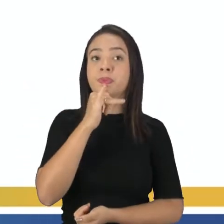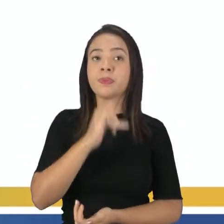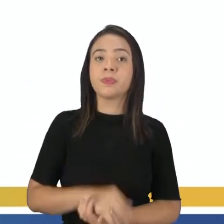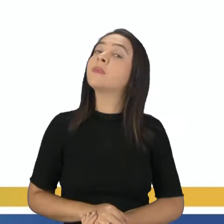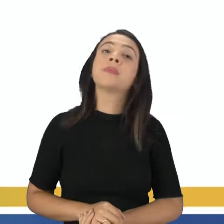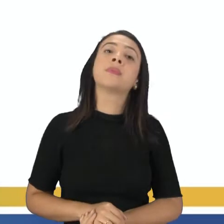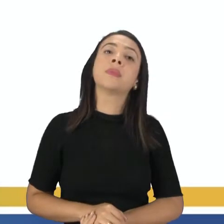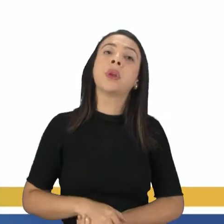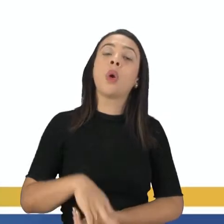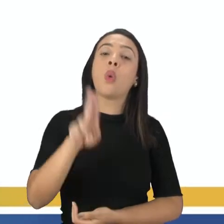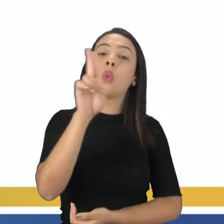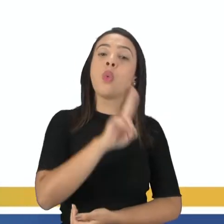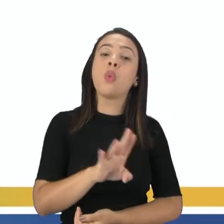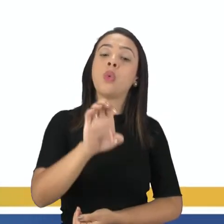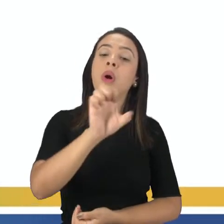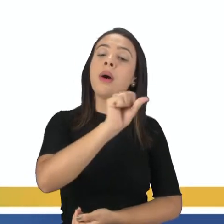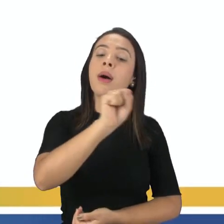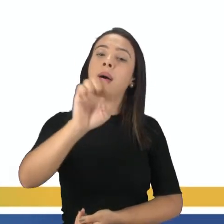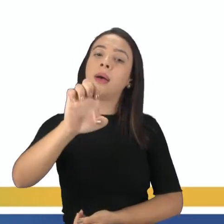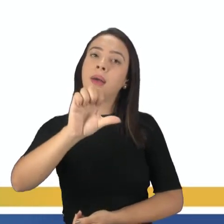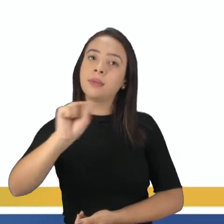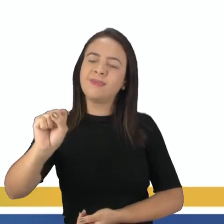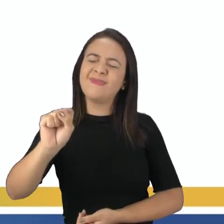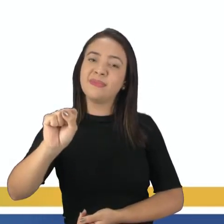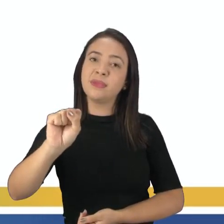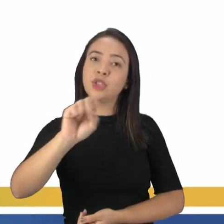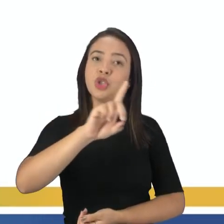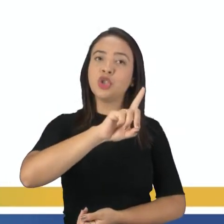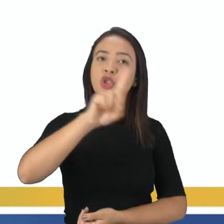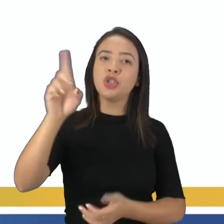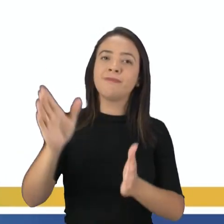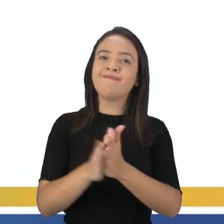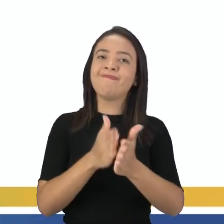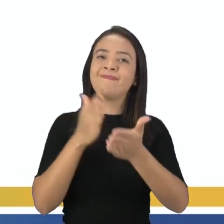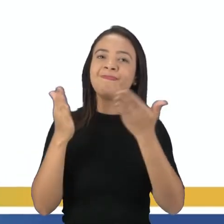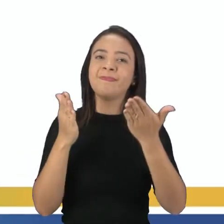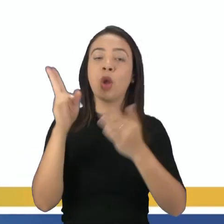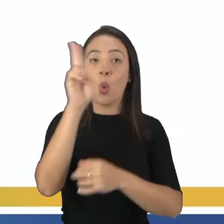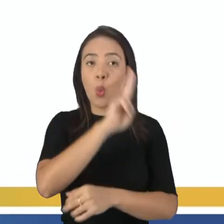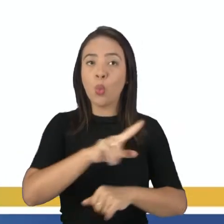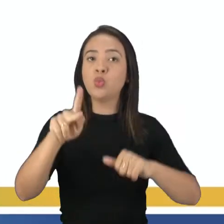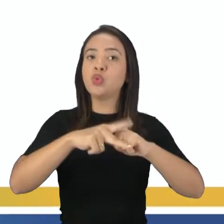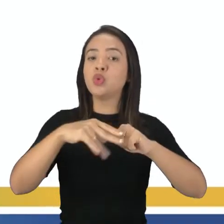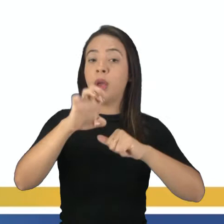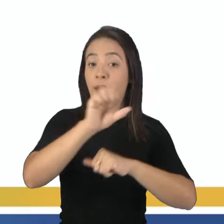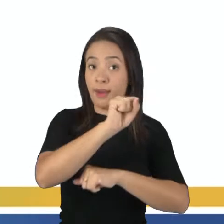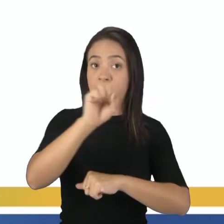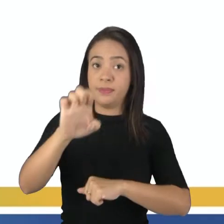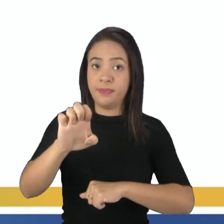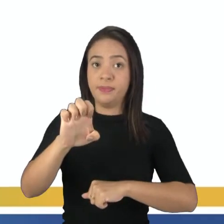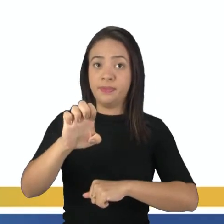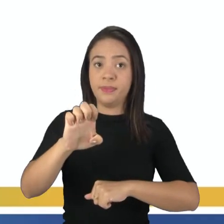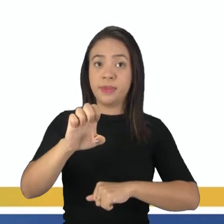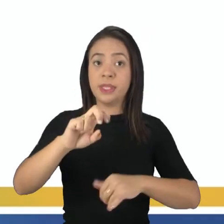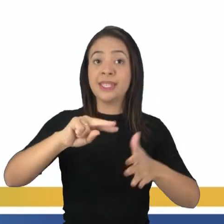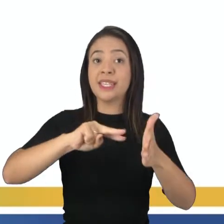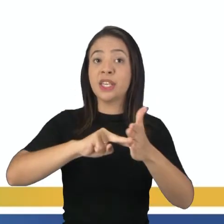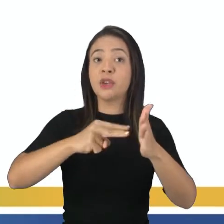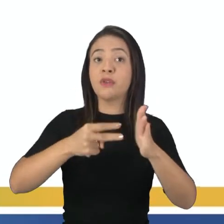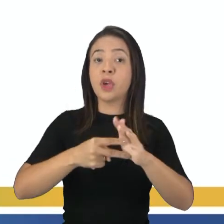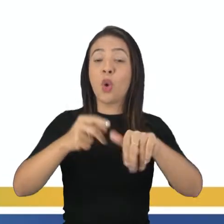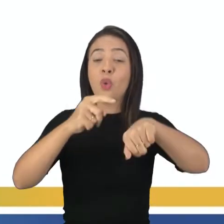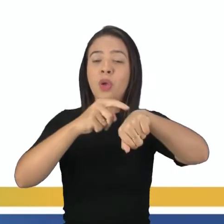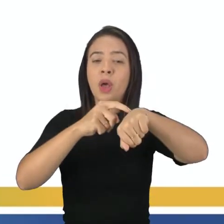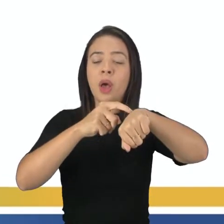No segundo quadrinho, esses dias foram maravilhosos. Usa-se o pronome esse para indicar um